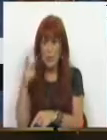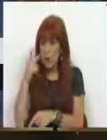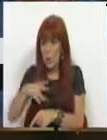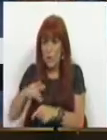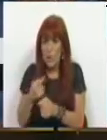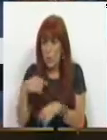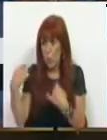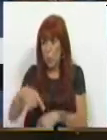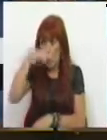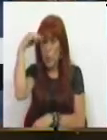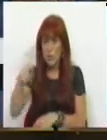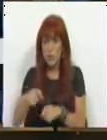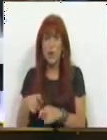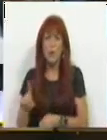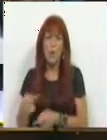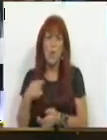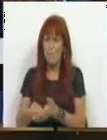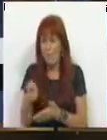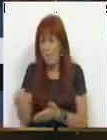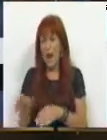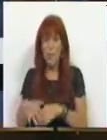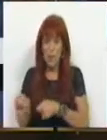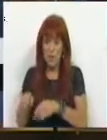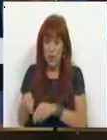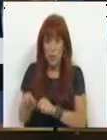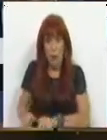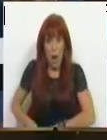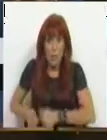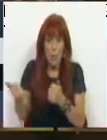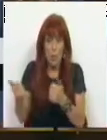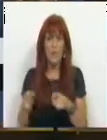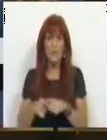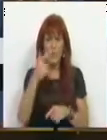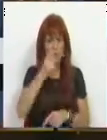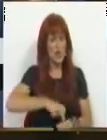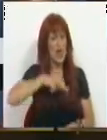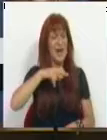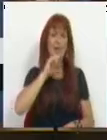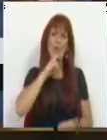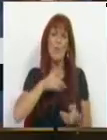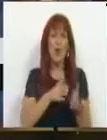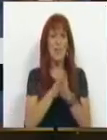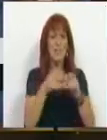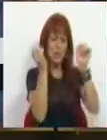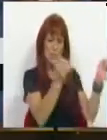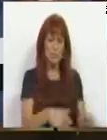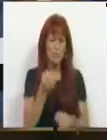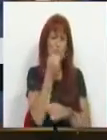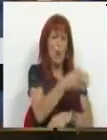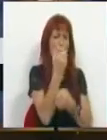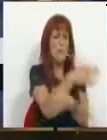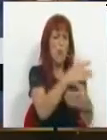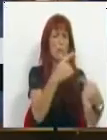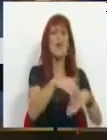sobrevivem a muito custo e justo seria pagar-lhes por gerirem o território. gente rica que pode produzir desperdícios e